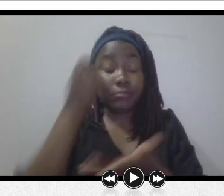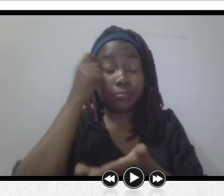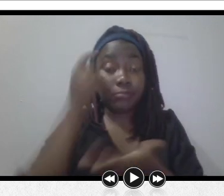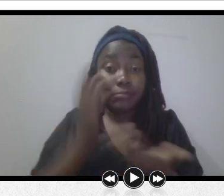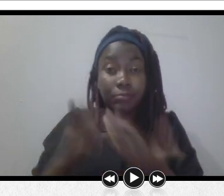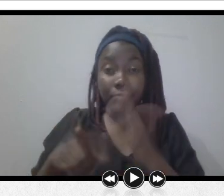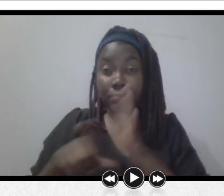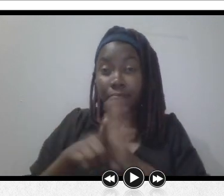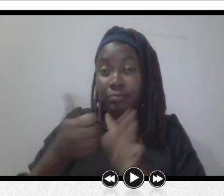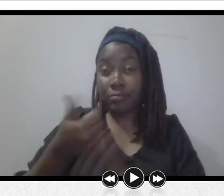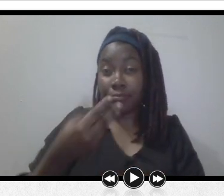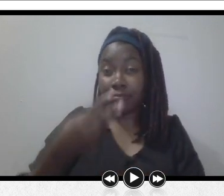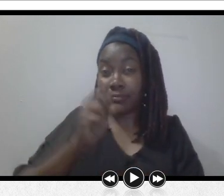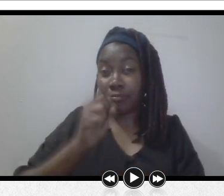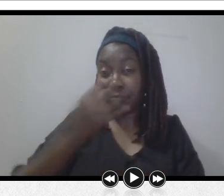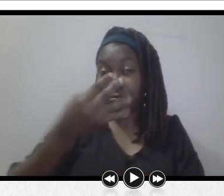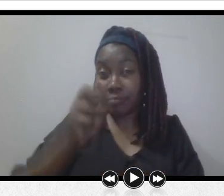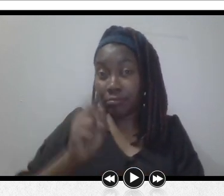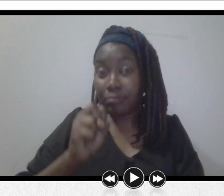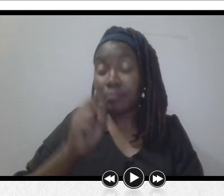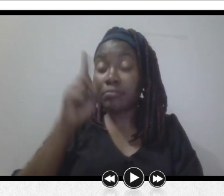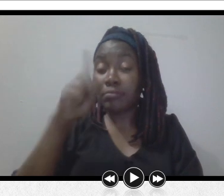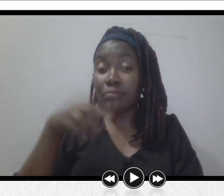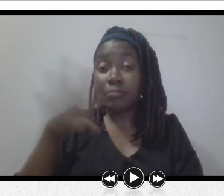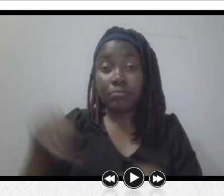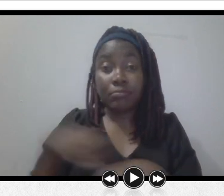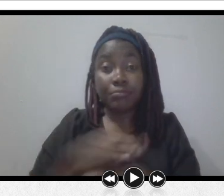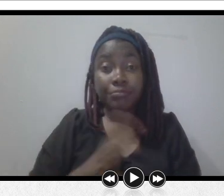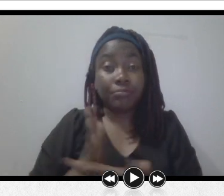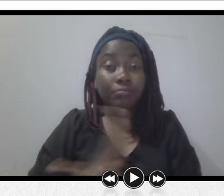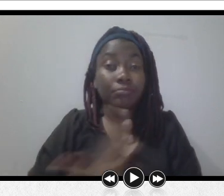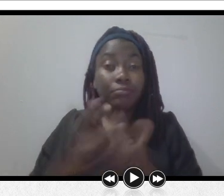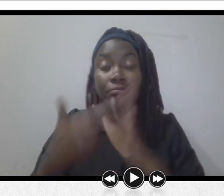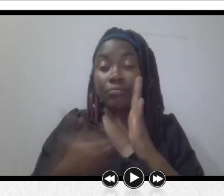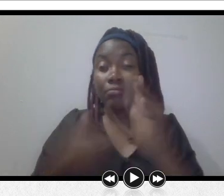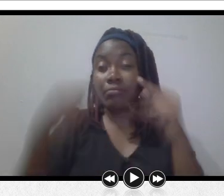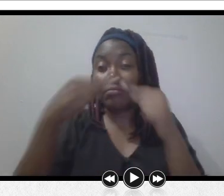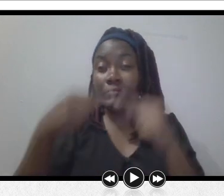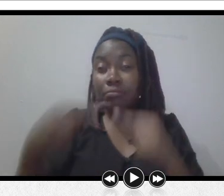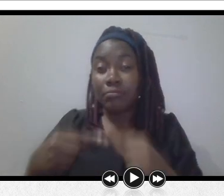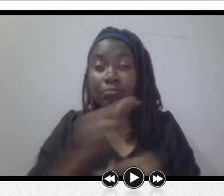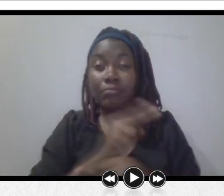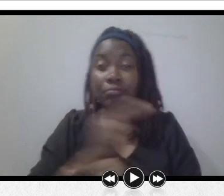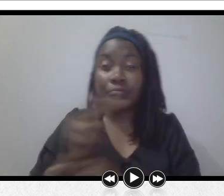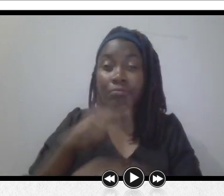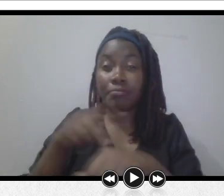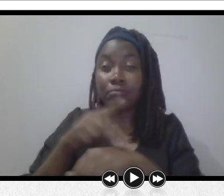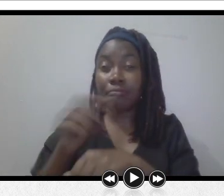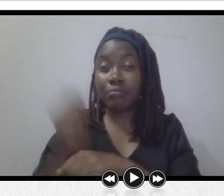com a Lei 13.848, foi de se trazer aqui algumas regras alinhadas com regulações